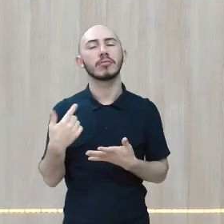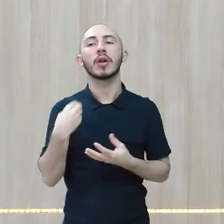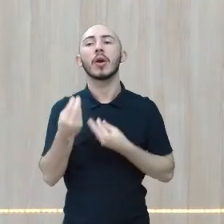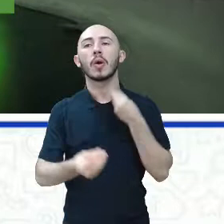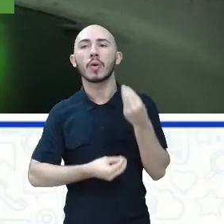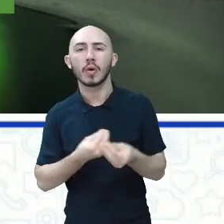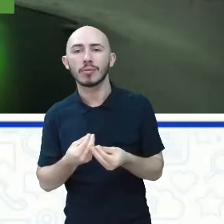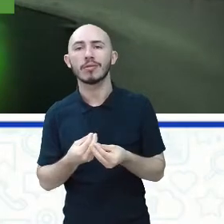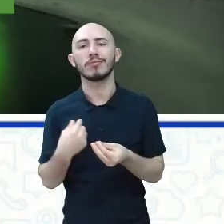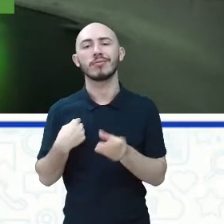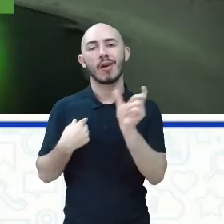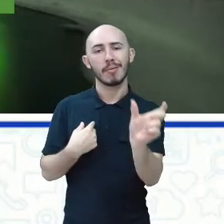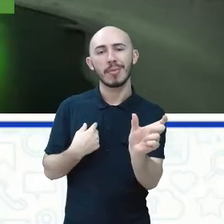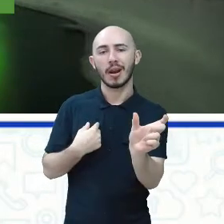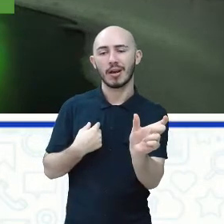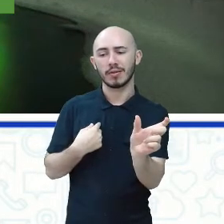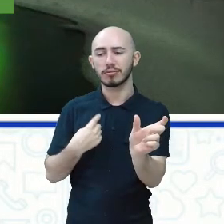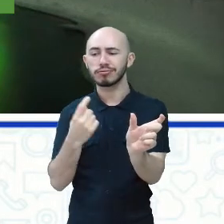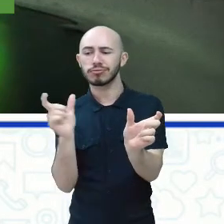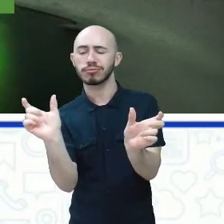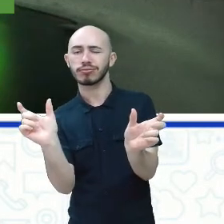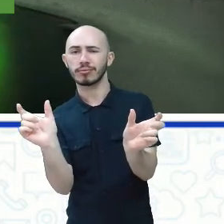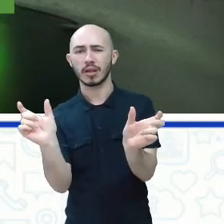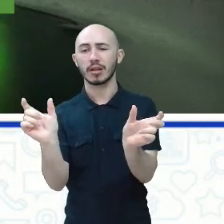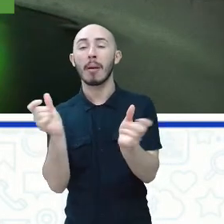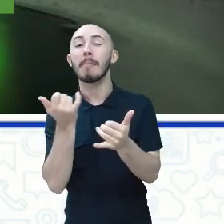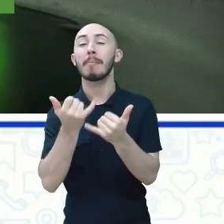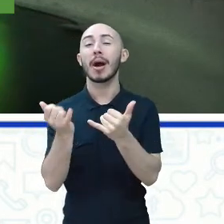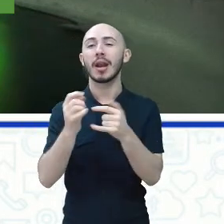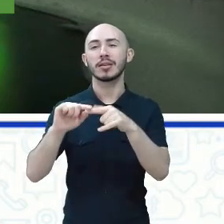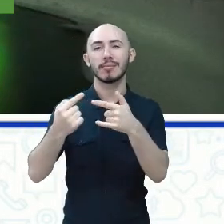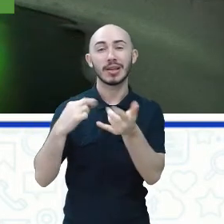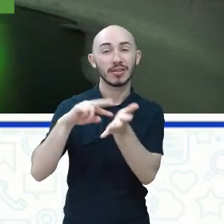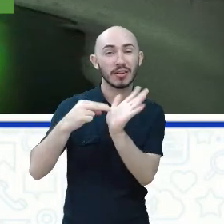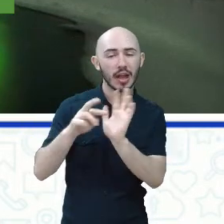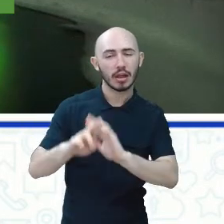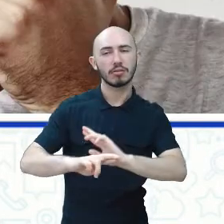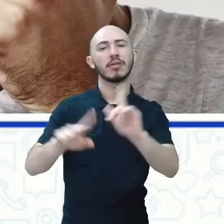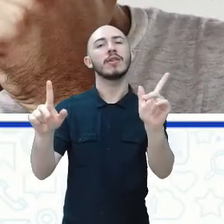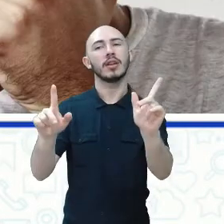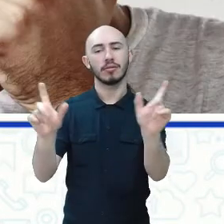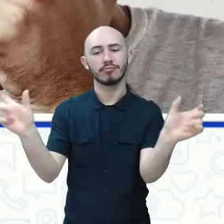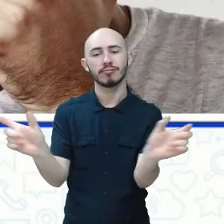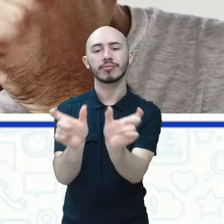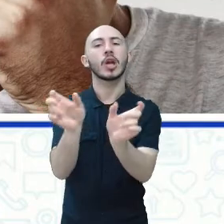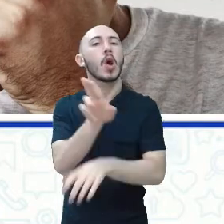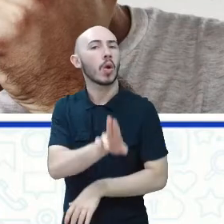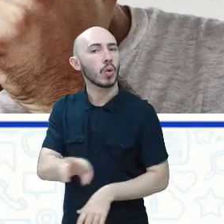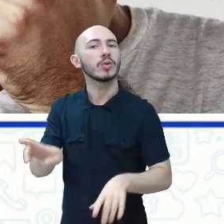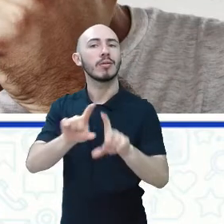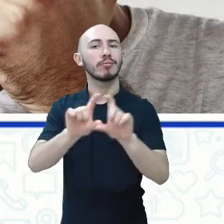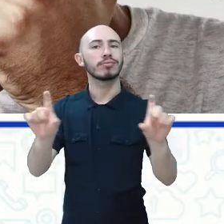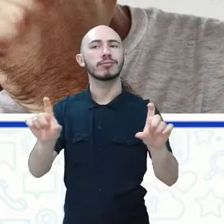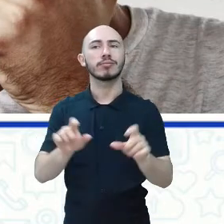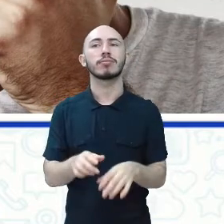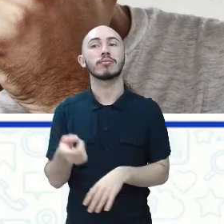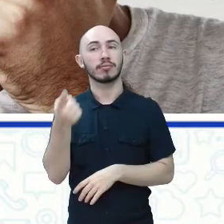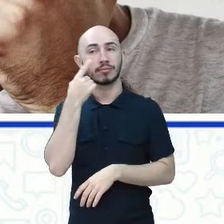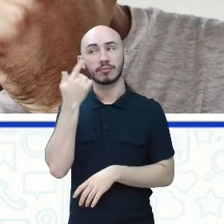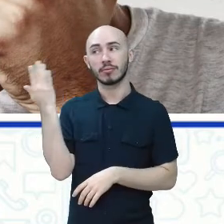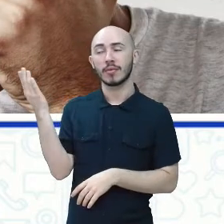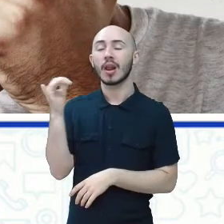de uma relação de semelhança entre ambas. percebam,